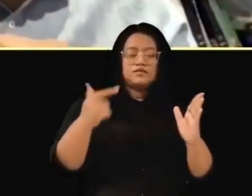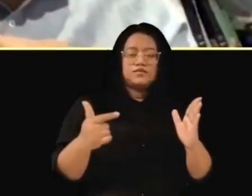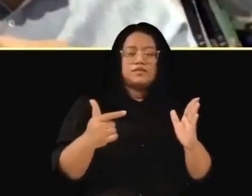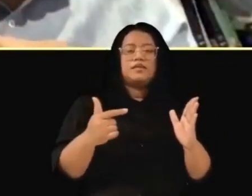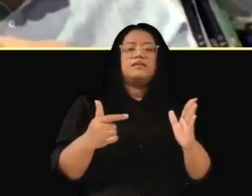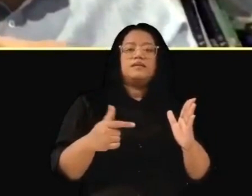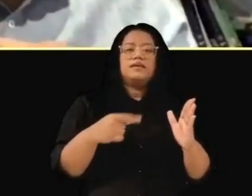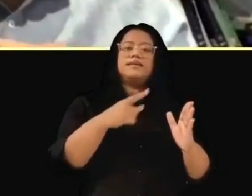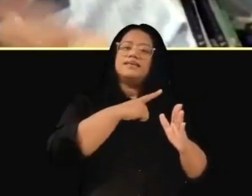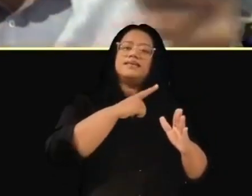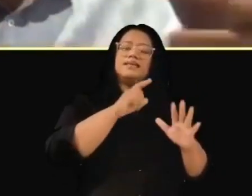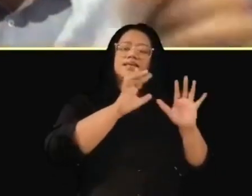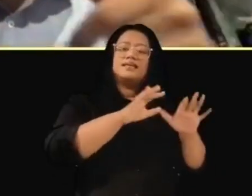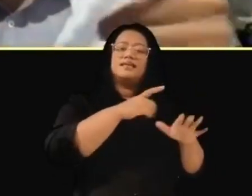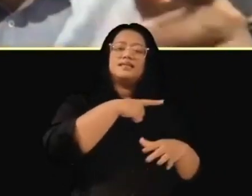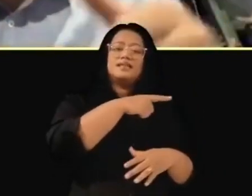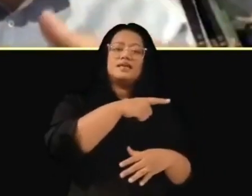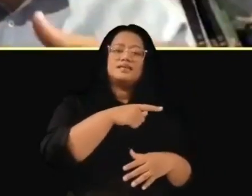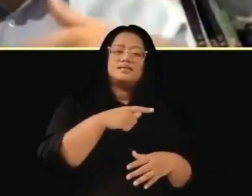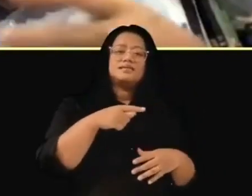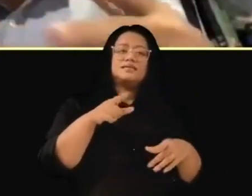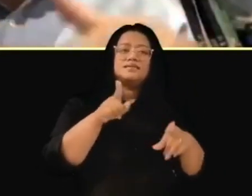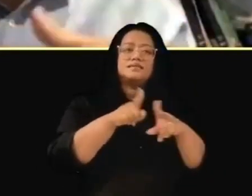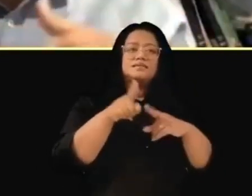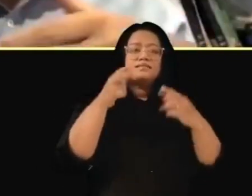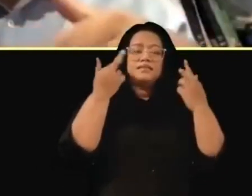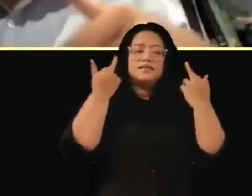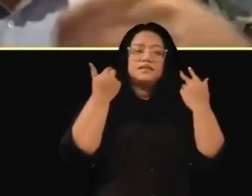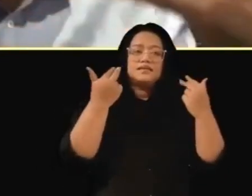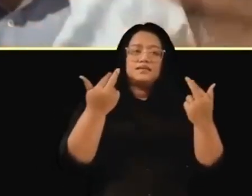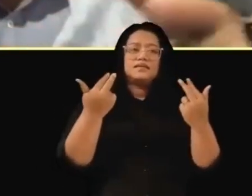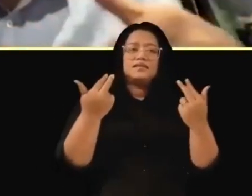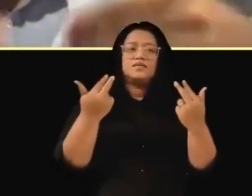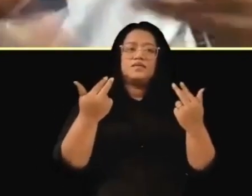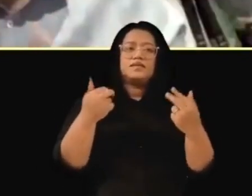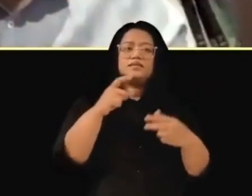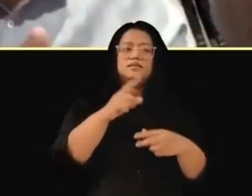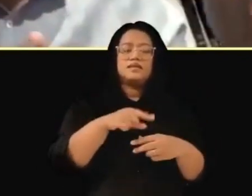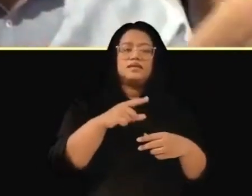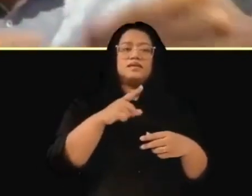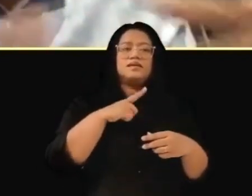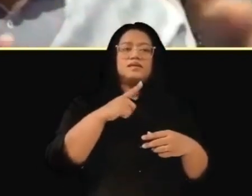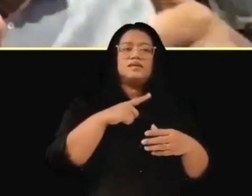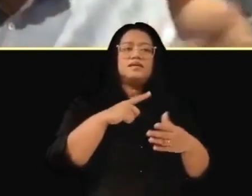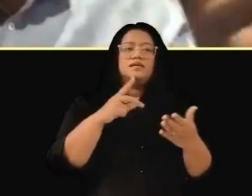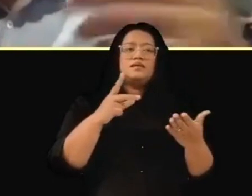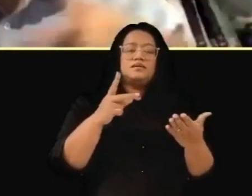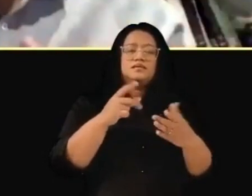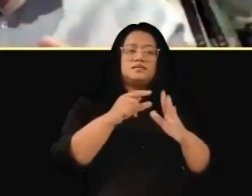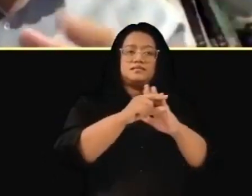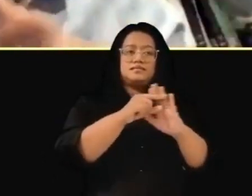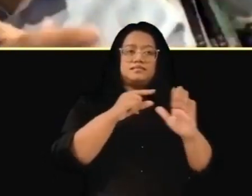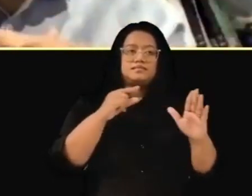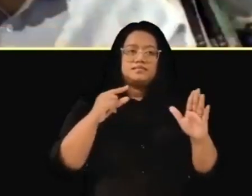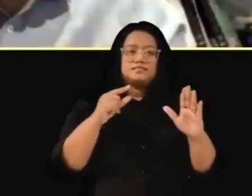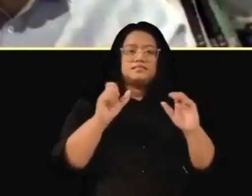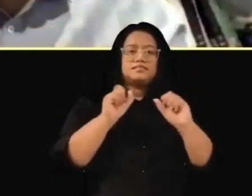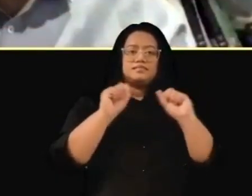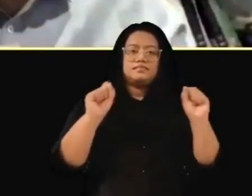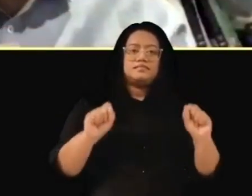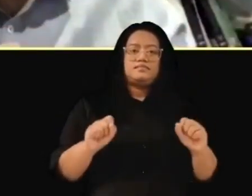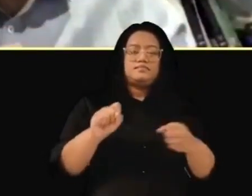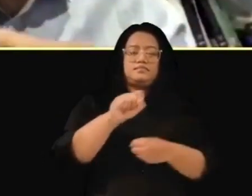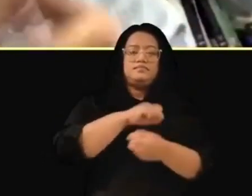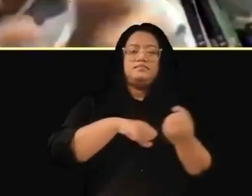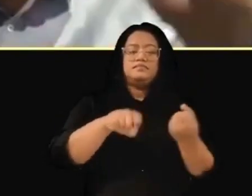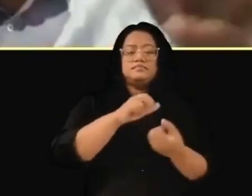isso os fluxos da natureza, sejam eles causados pelos processos dos serviços ambientais e ecossistemas, seja também aqueles gerados